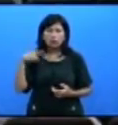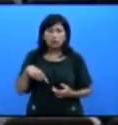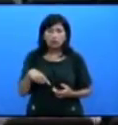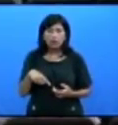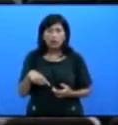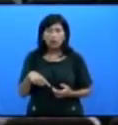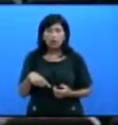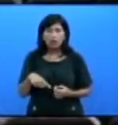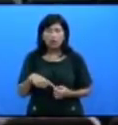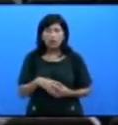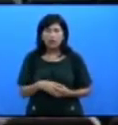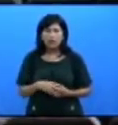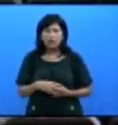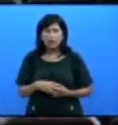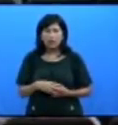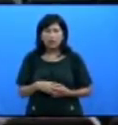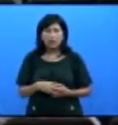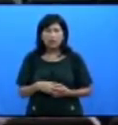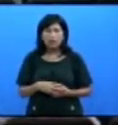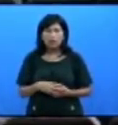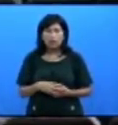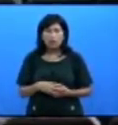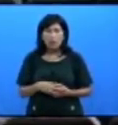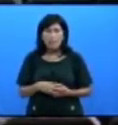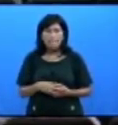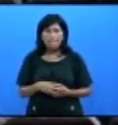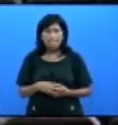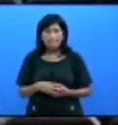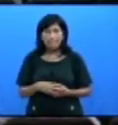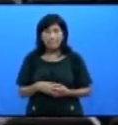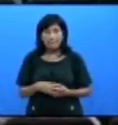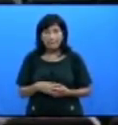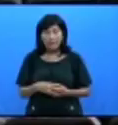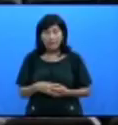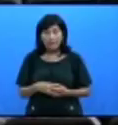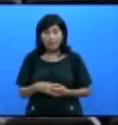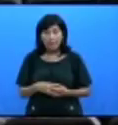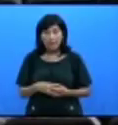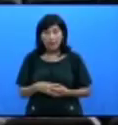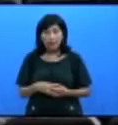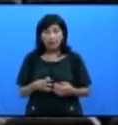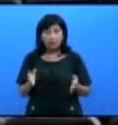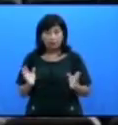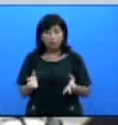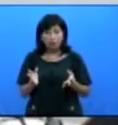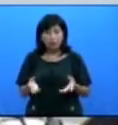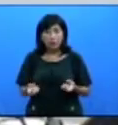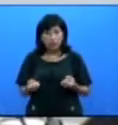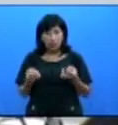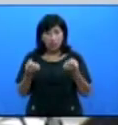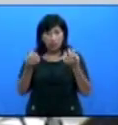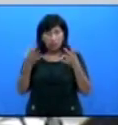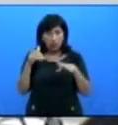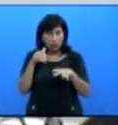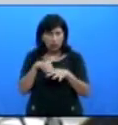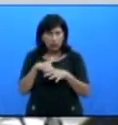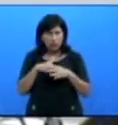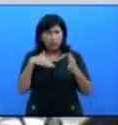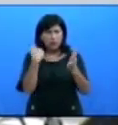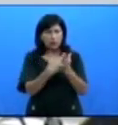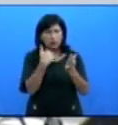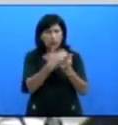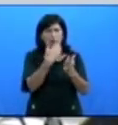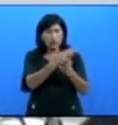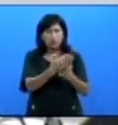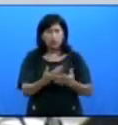voto de aplauso também, mas em razão, né, desse rito especial, por se tratar da votação do orçamento, então o que